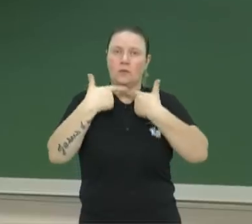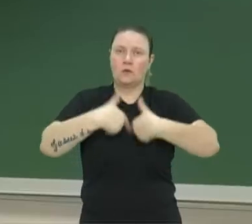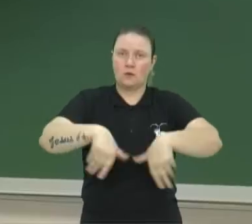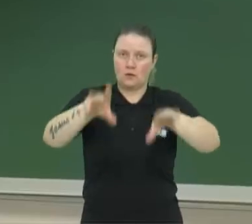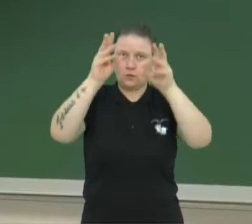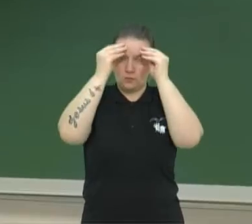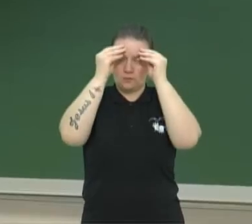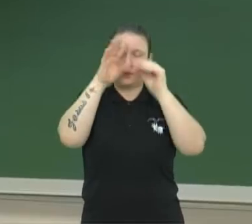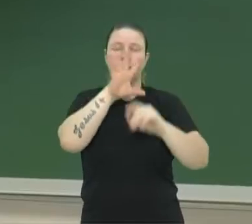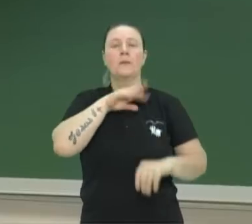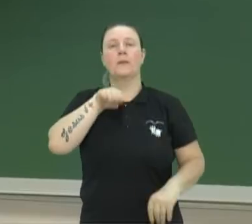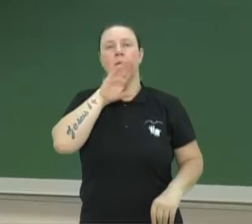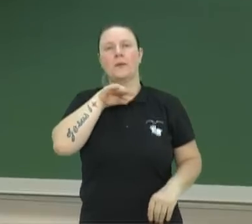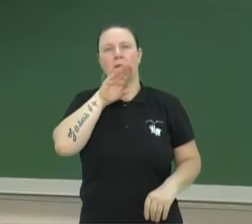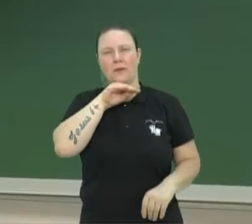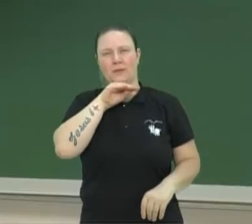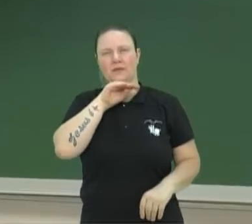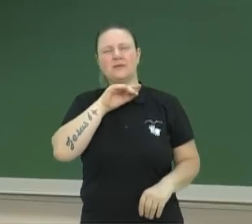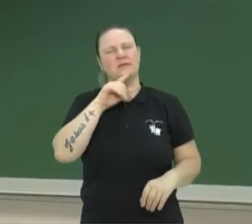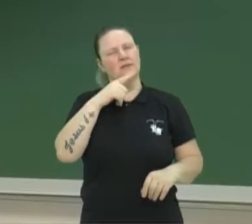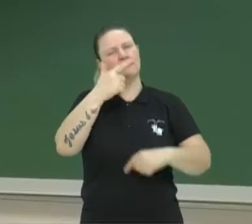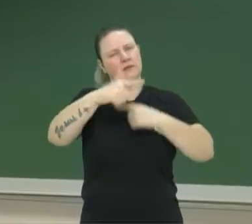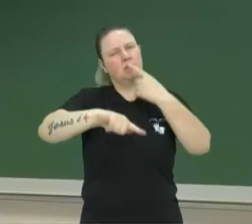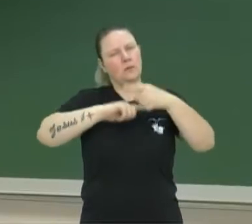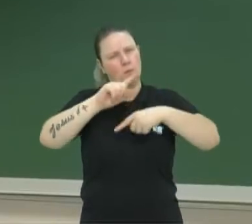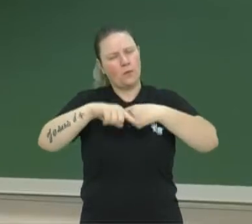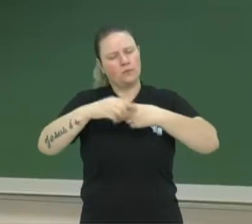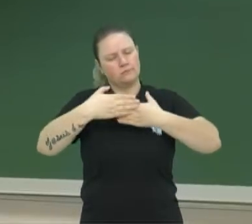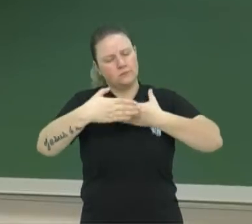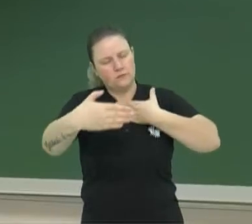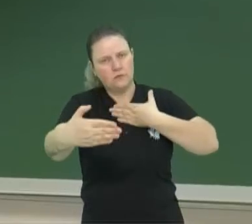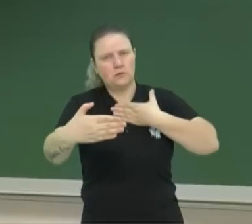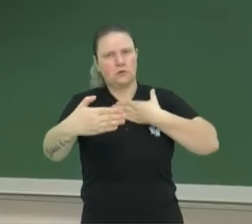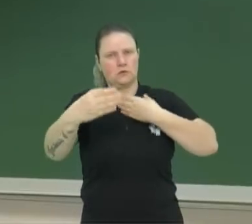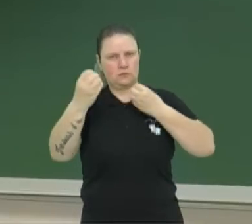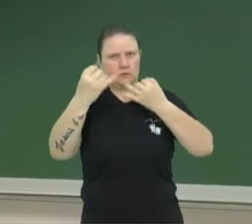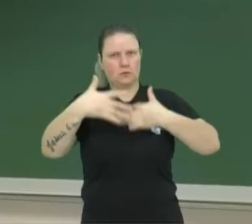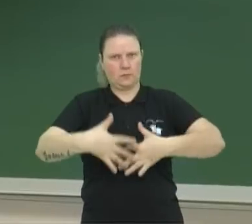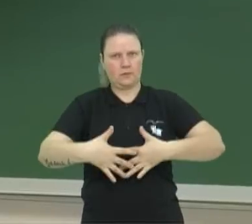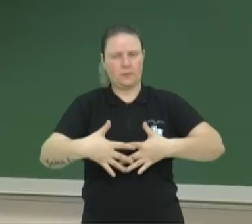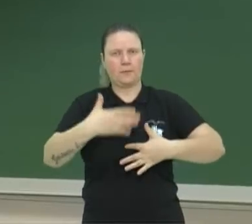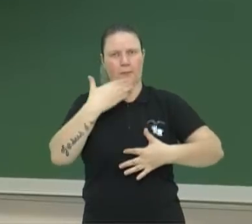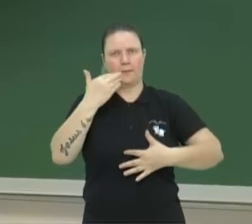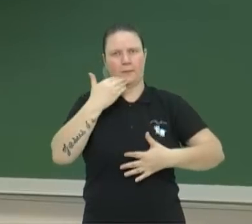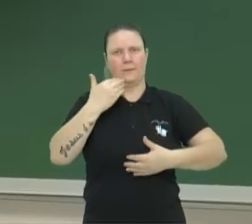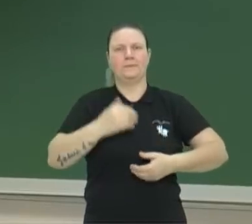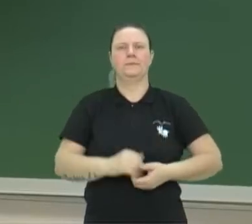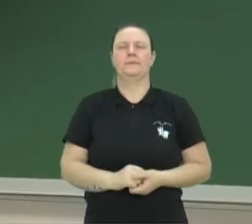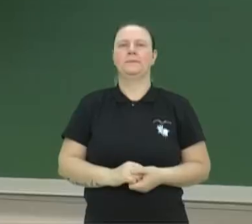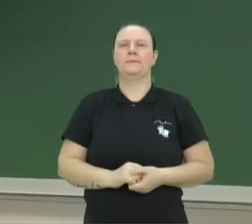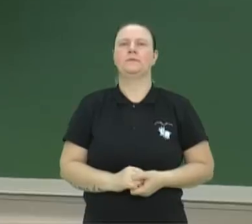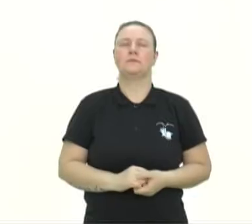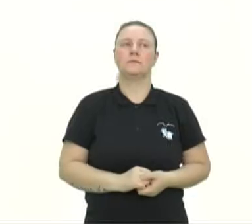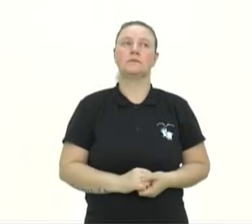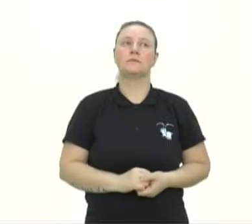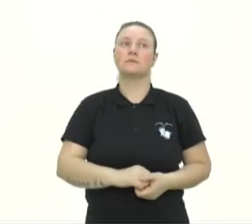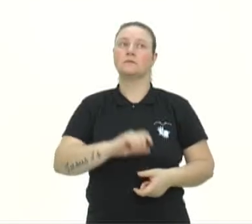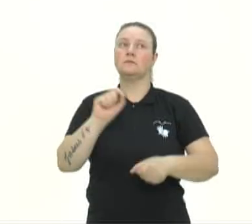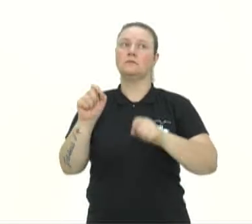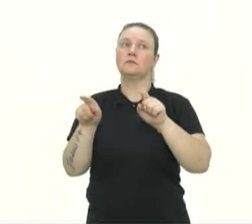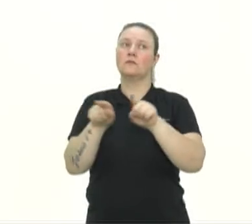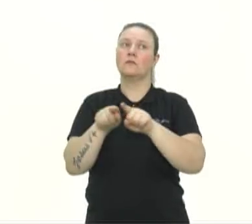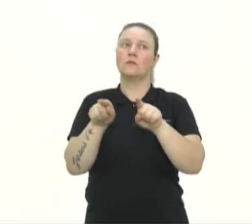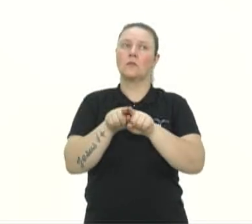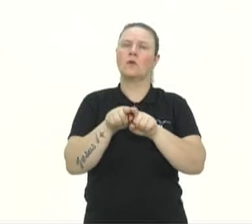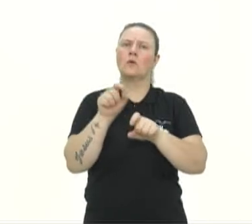bem diferente. Depois a gente vai acompanhar essas diferenças da parte oral para a parte escrita, beleza? Que mais? A